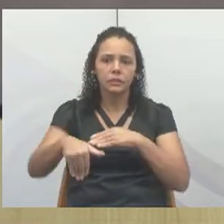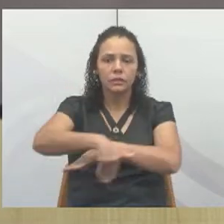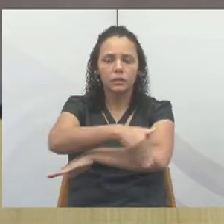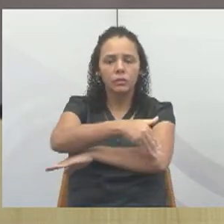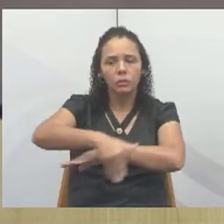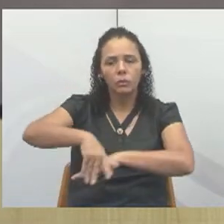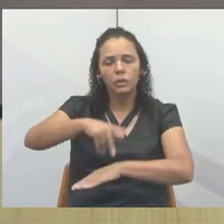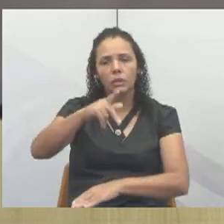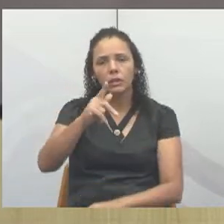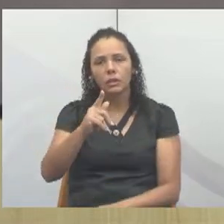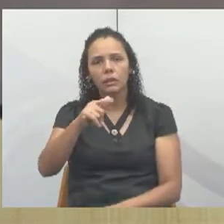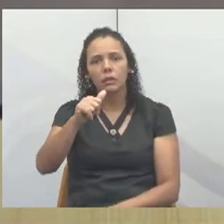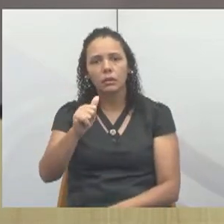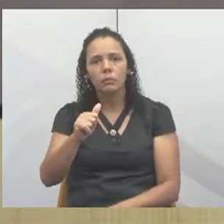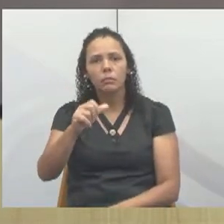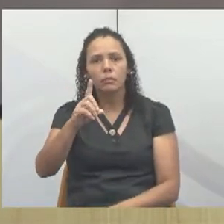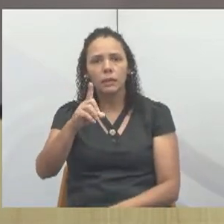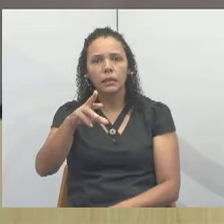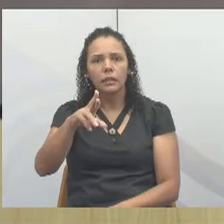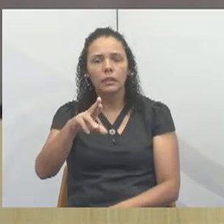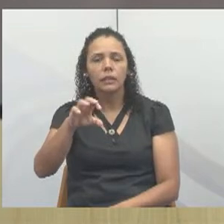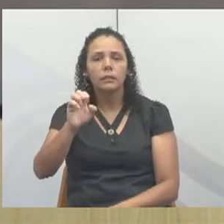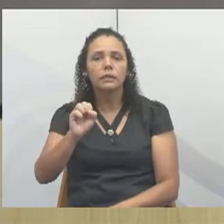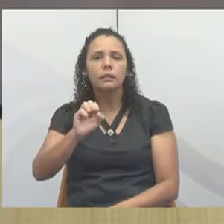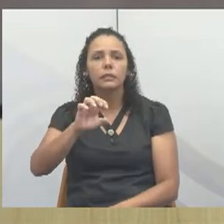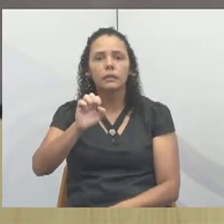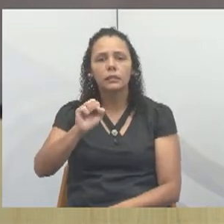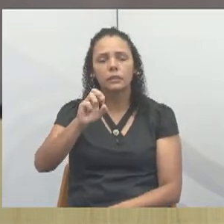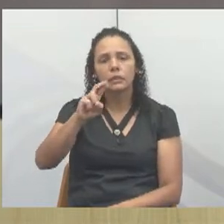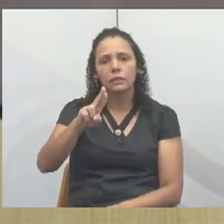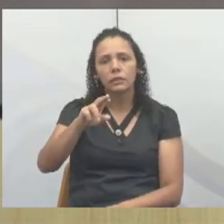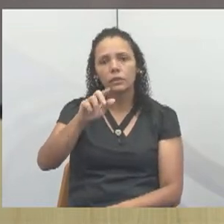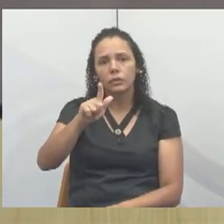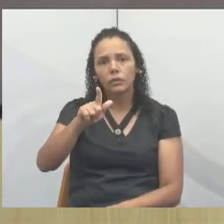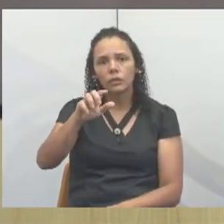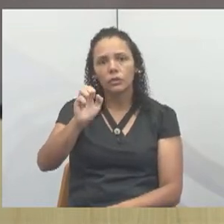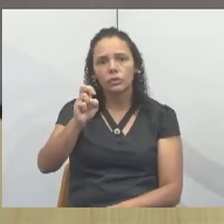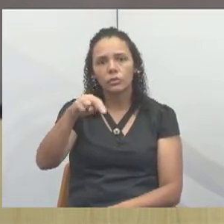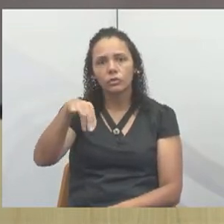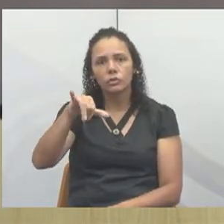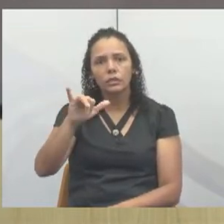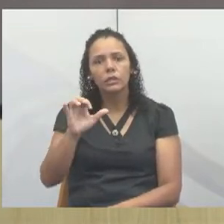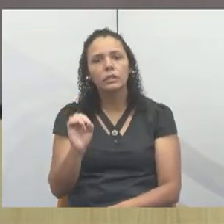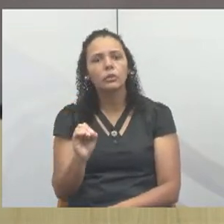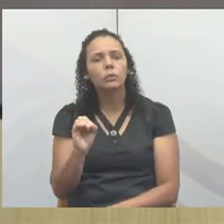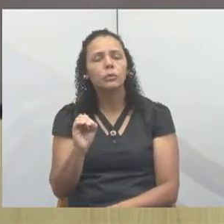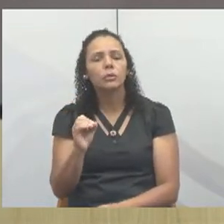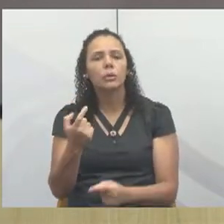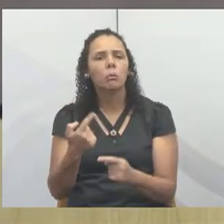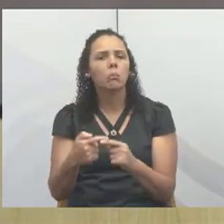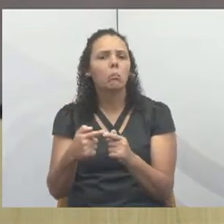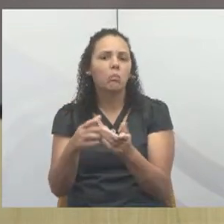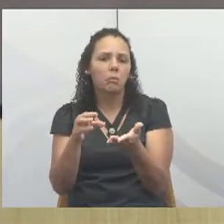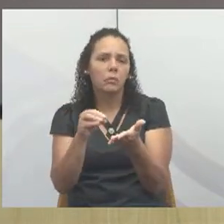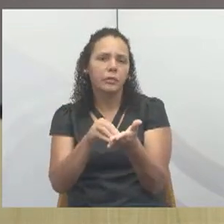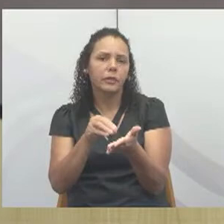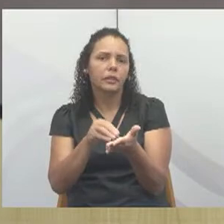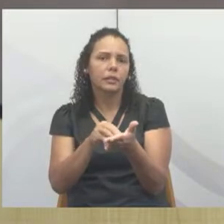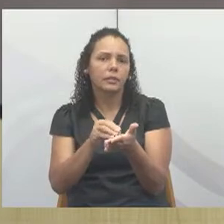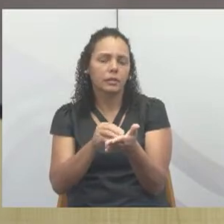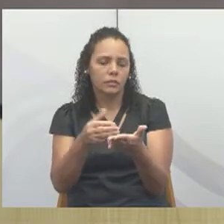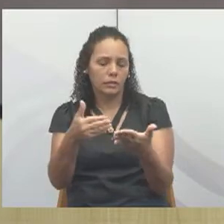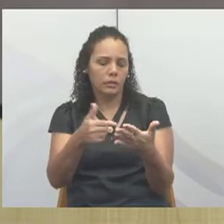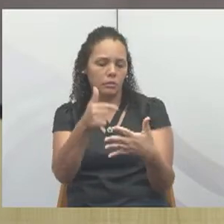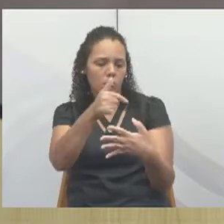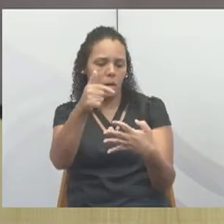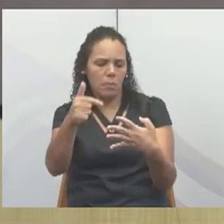Padre Eugênio. Ah, sim. Então, eu queria saber o porquê que a Rua Padre Eugênio não entrou nessas ações